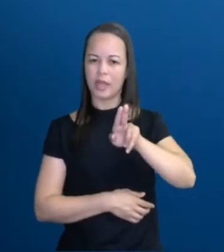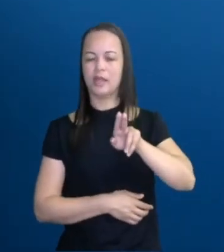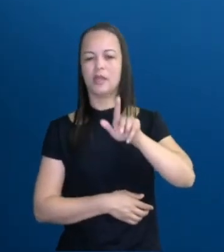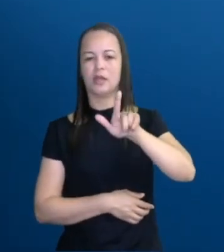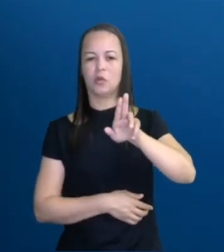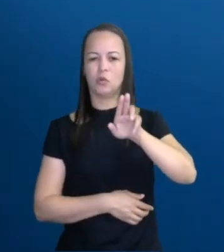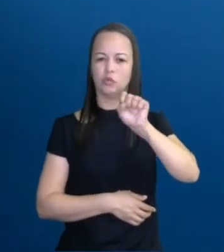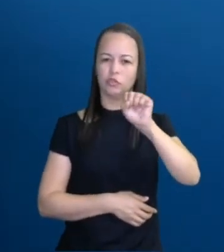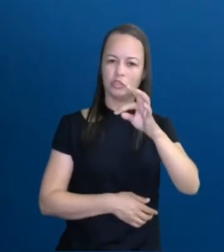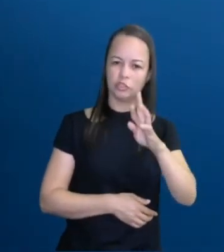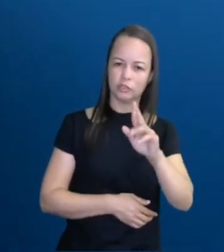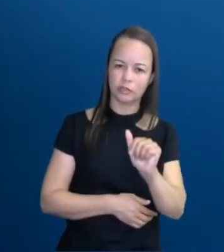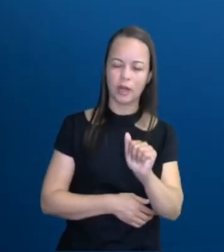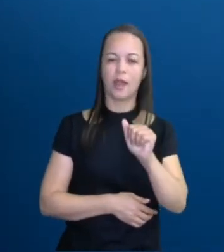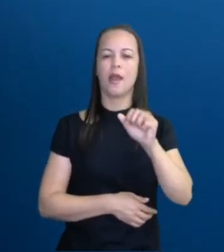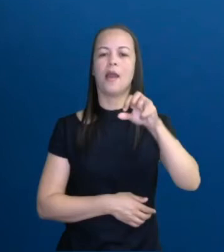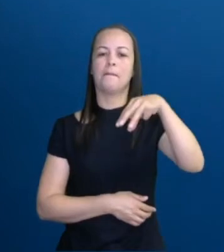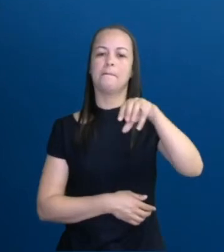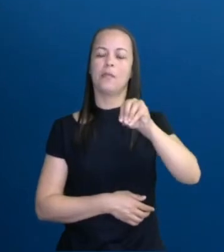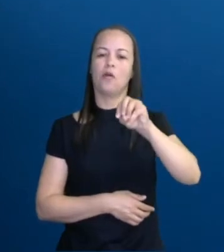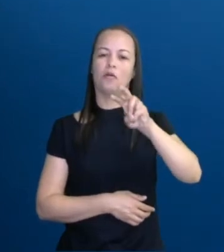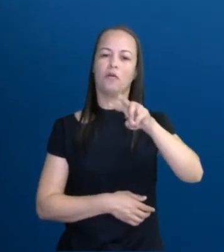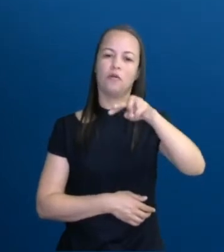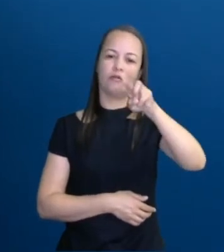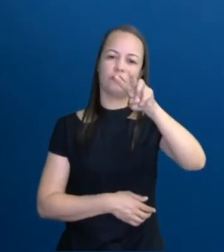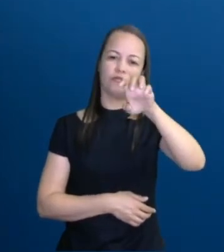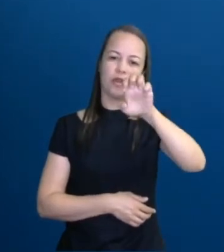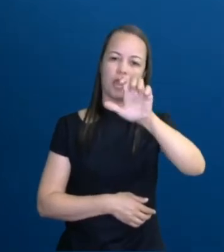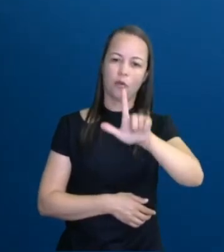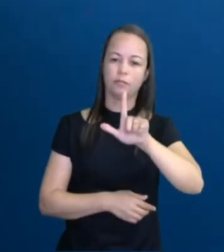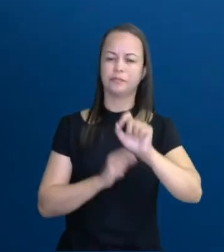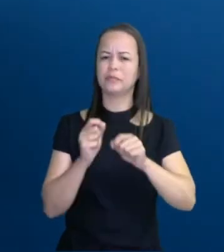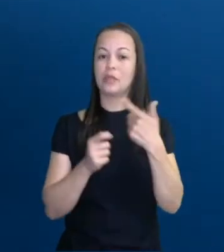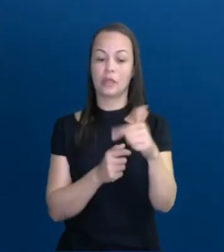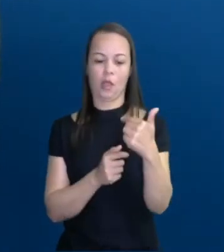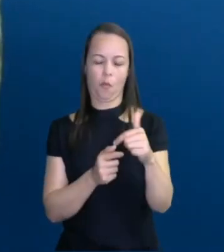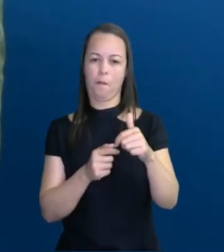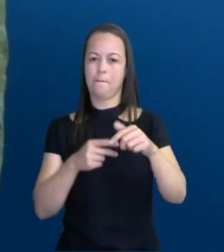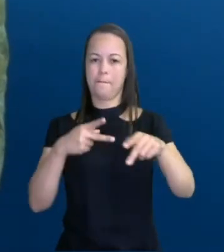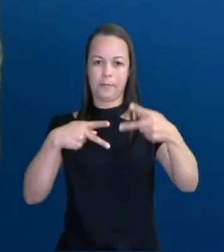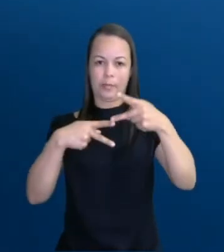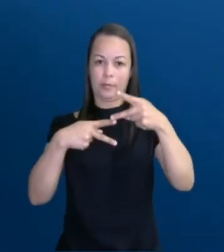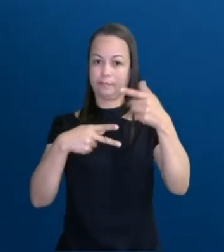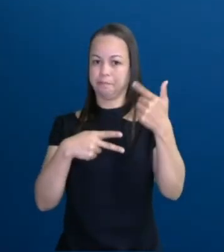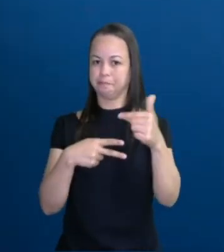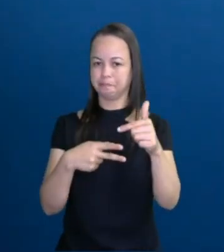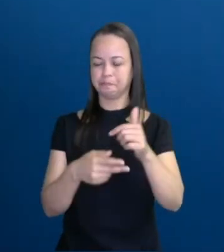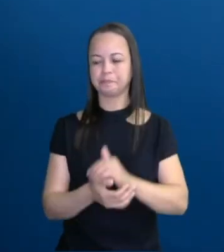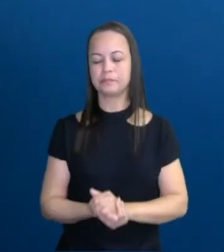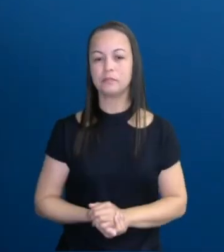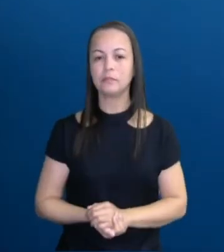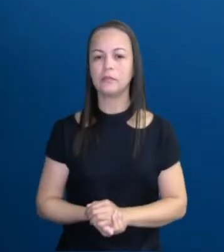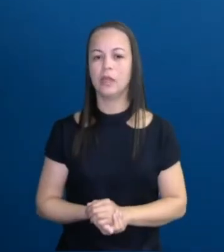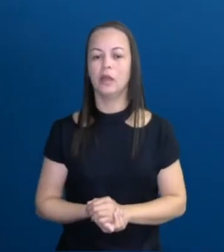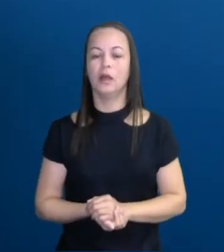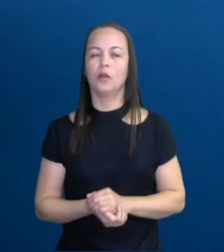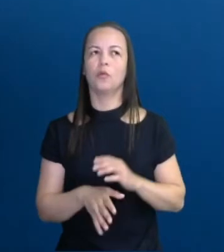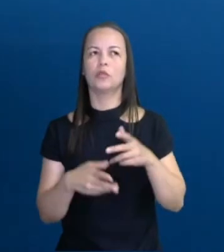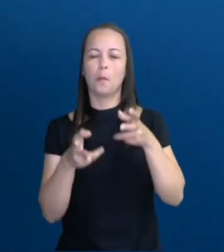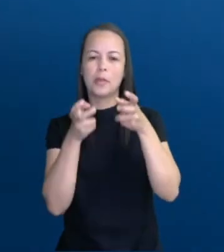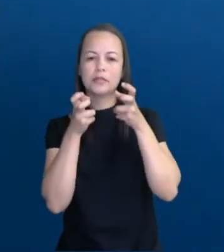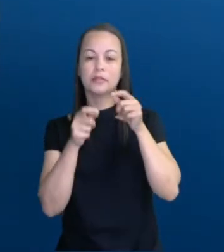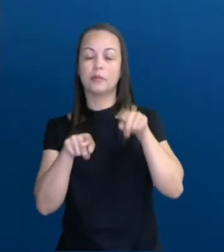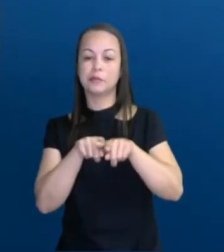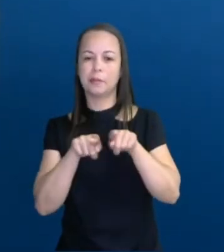o verbo usar e lustramóvel não aparece nenhuma preposição. E percebam também, quando eu digo eu